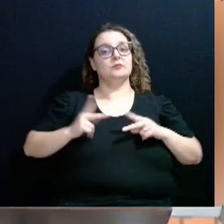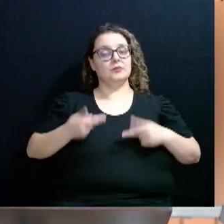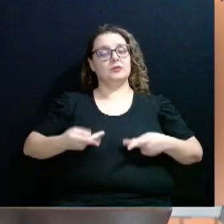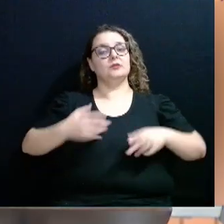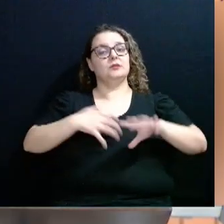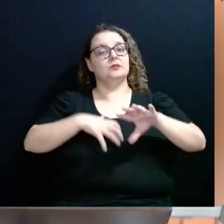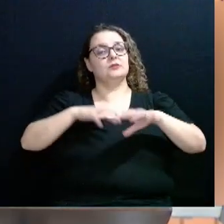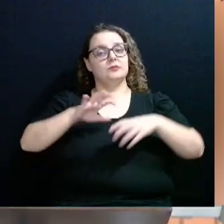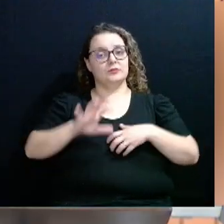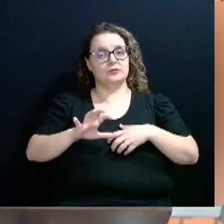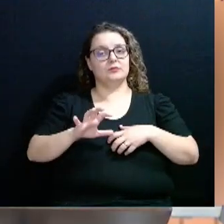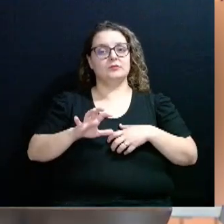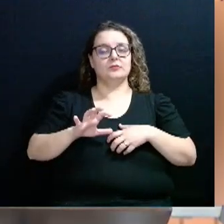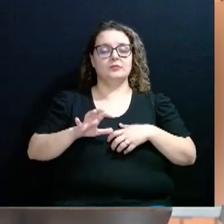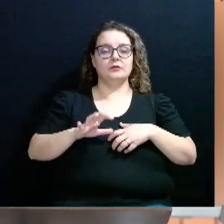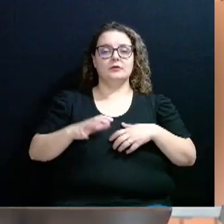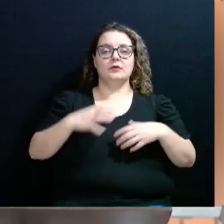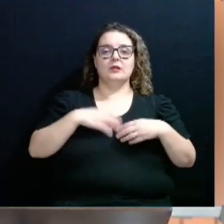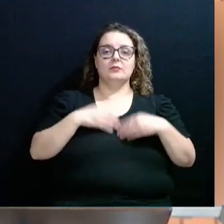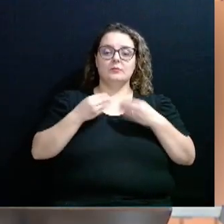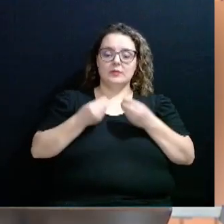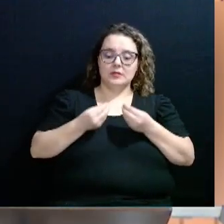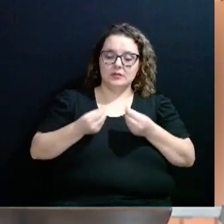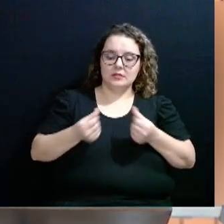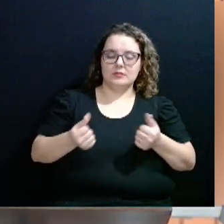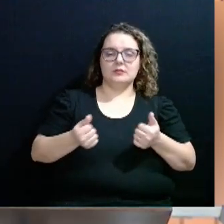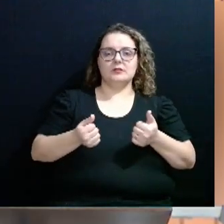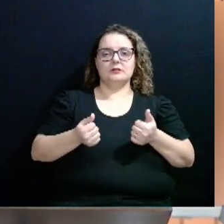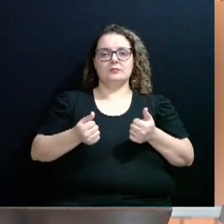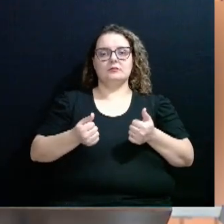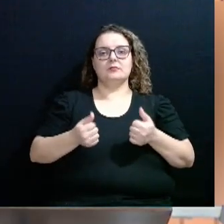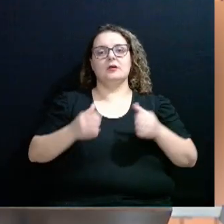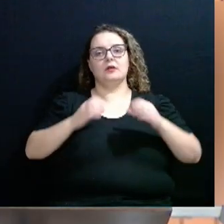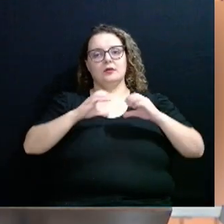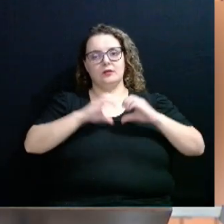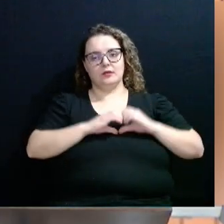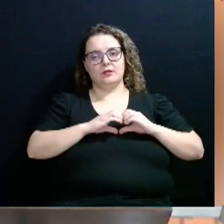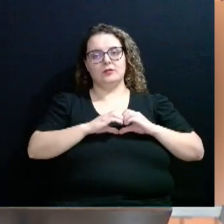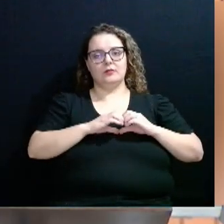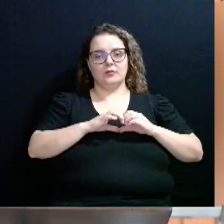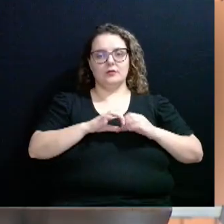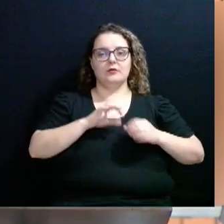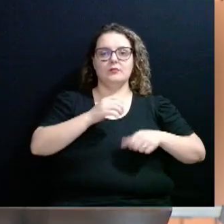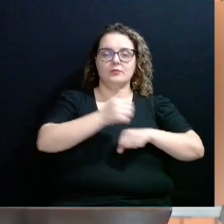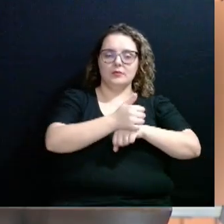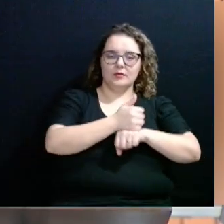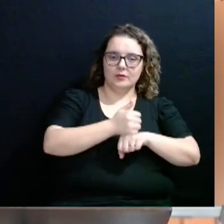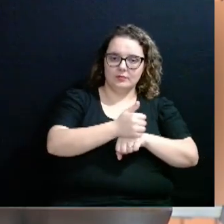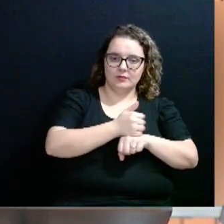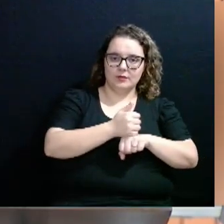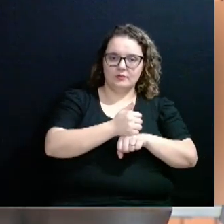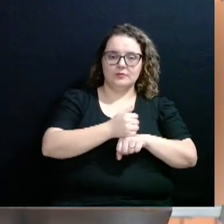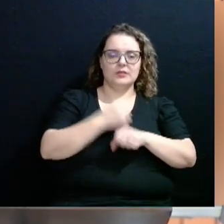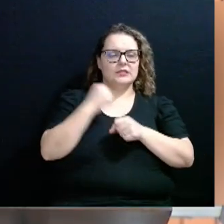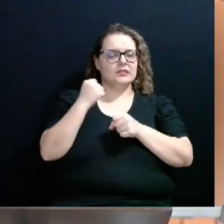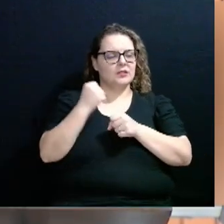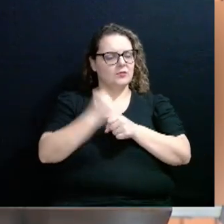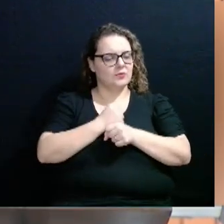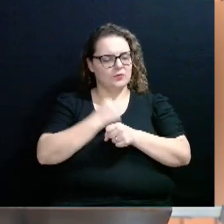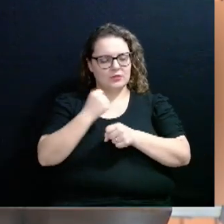sua sensibilidade e amor ao seu ofício. São anos,